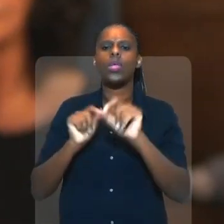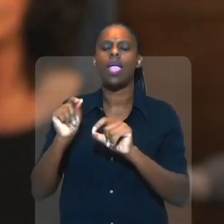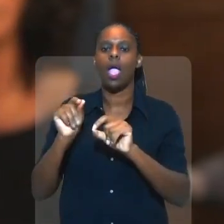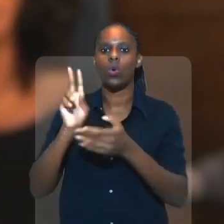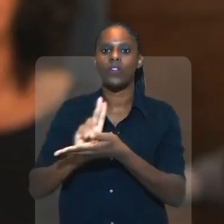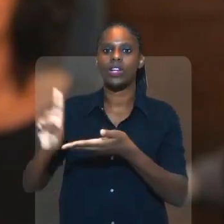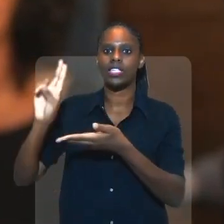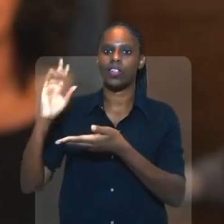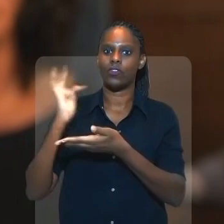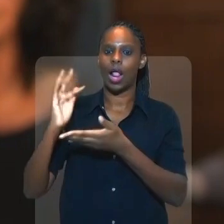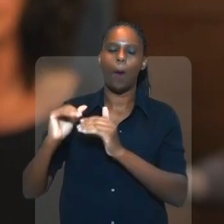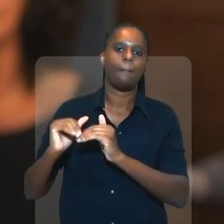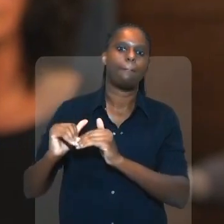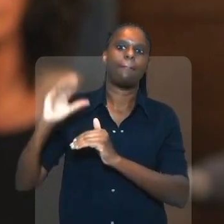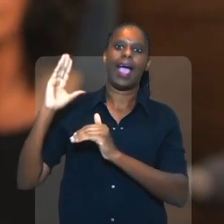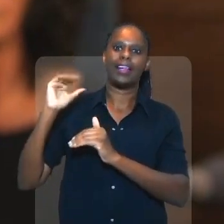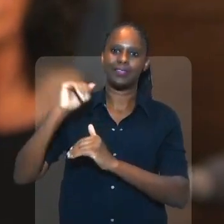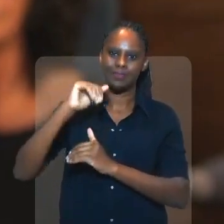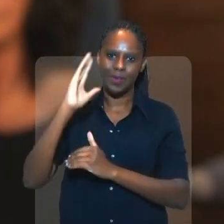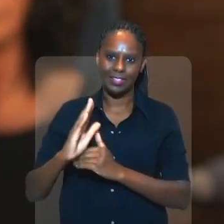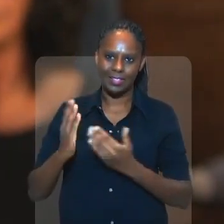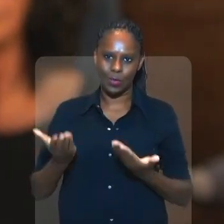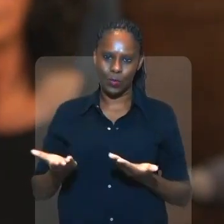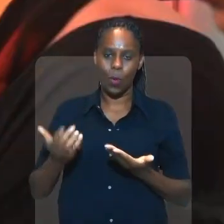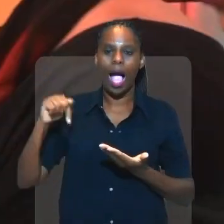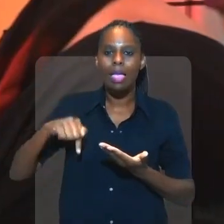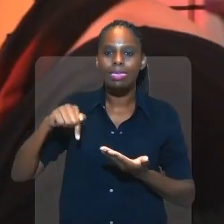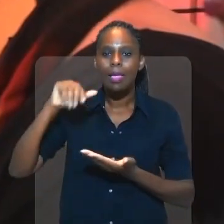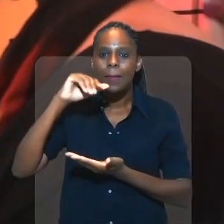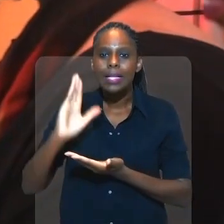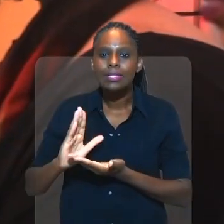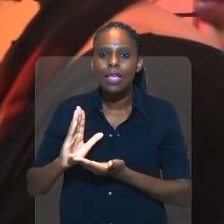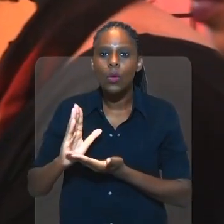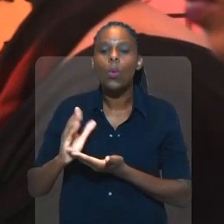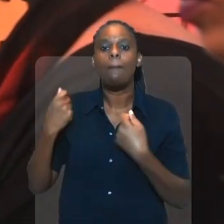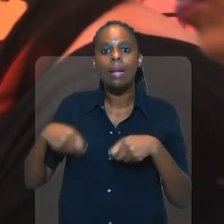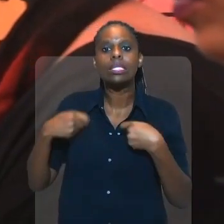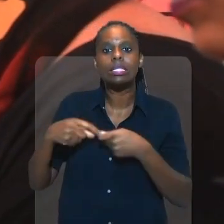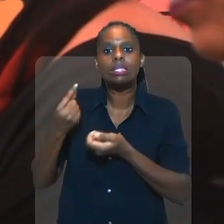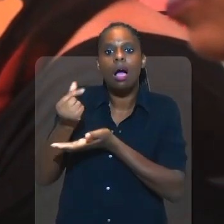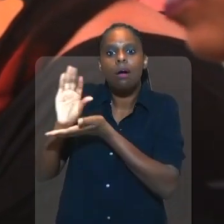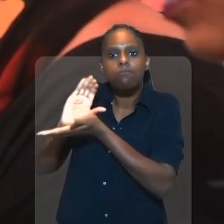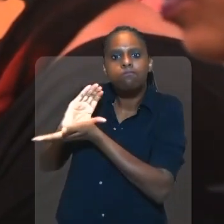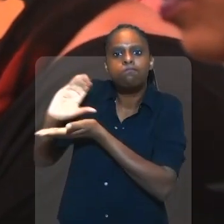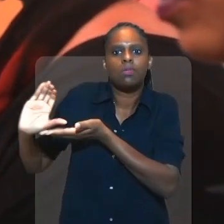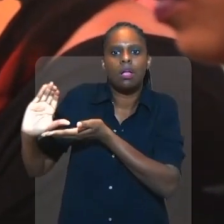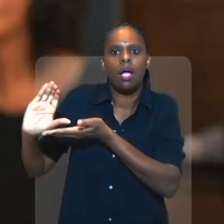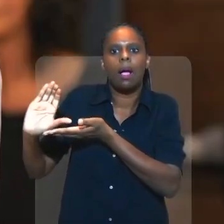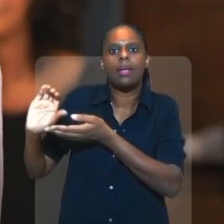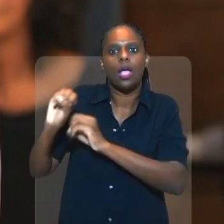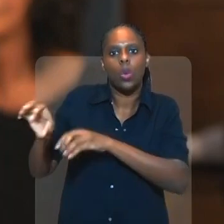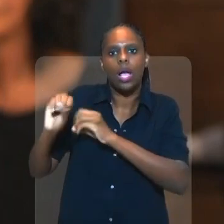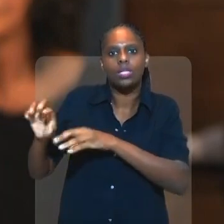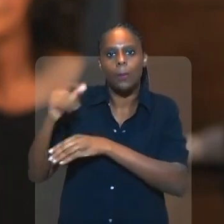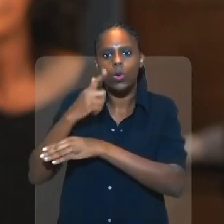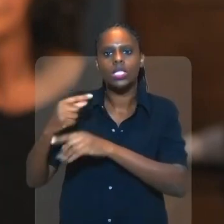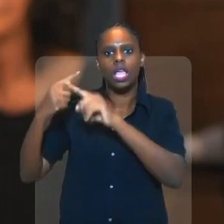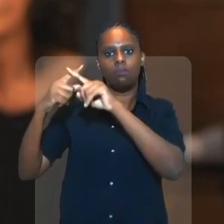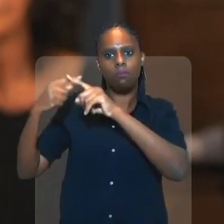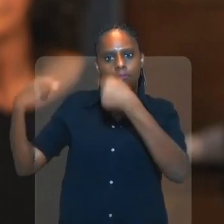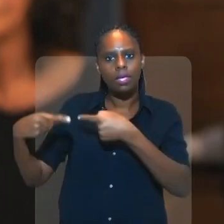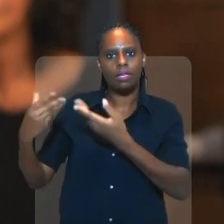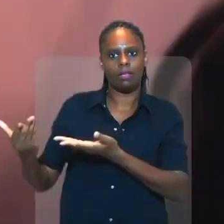e vai ter muito mais Universidade Federal desse país o Brasil Nunca será um país competitivo